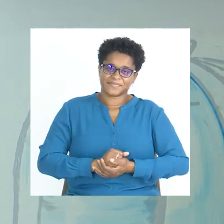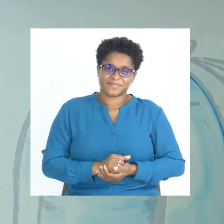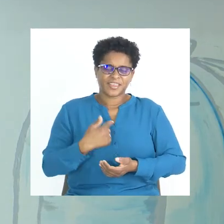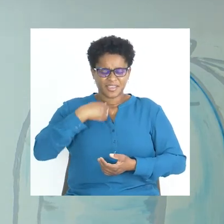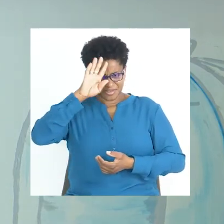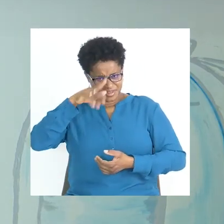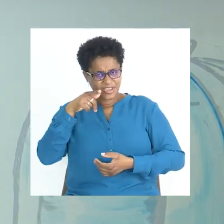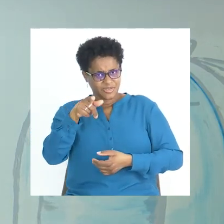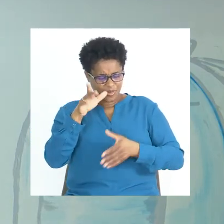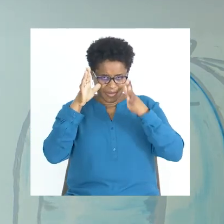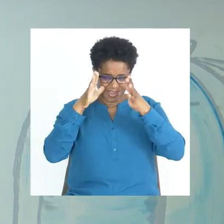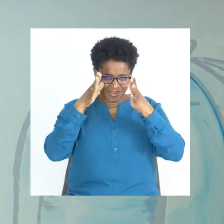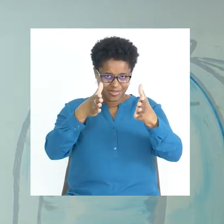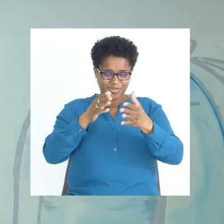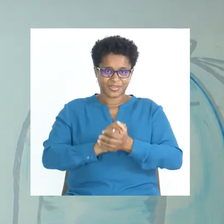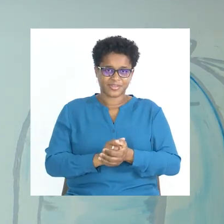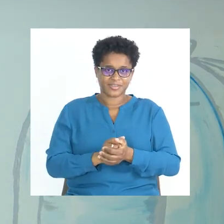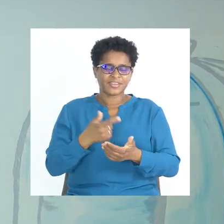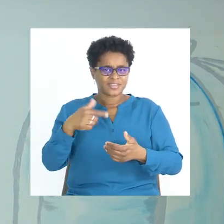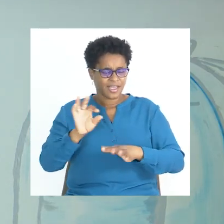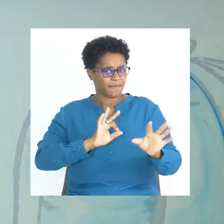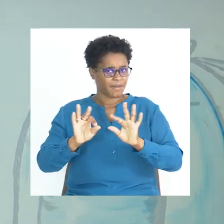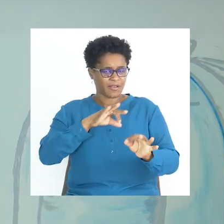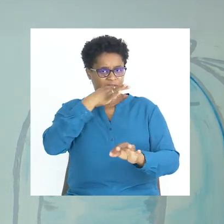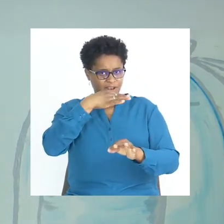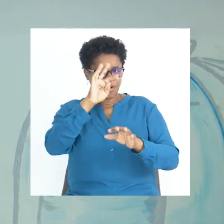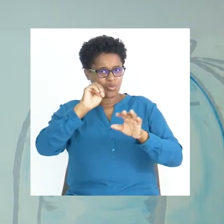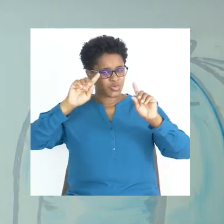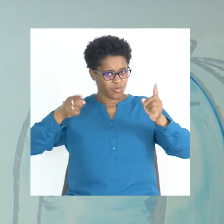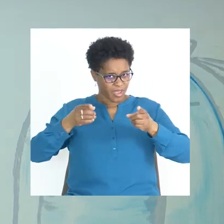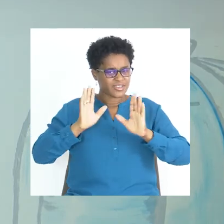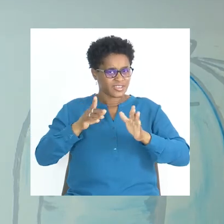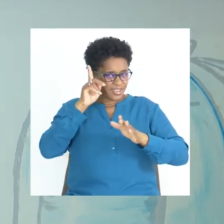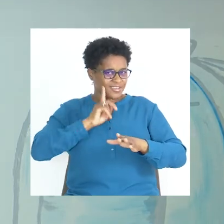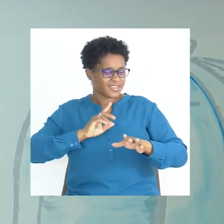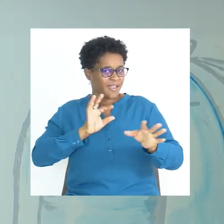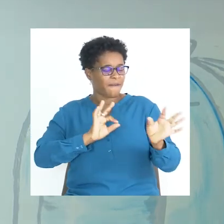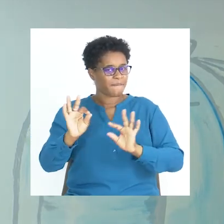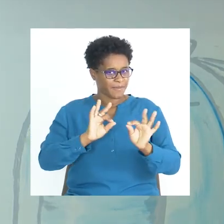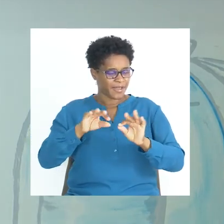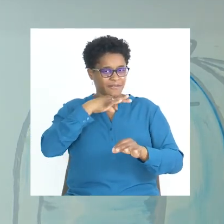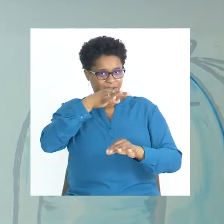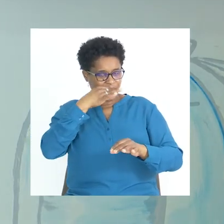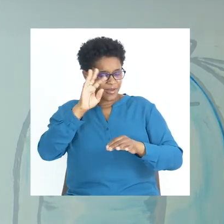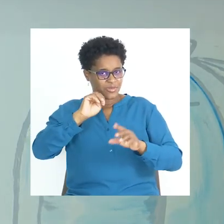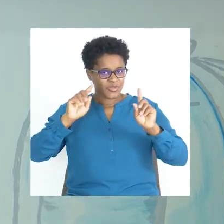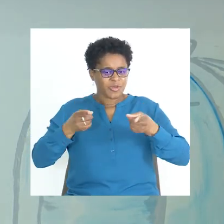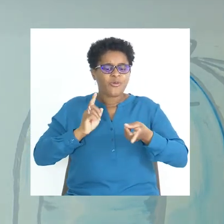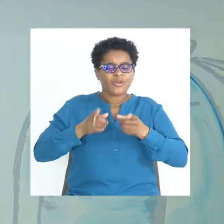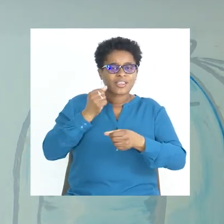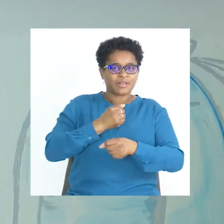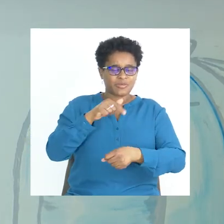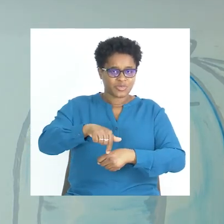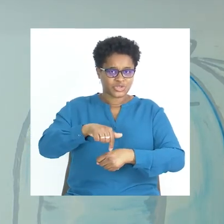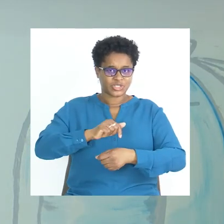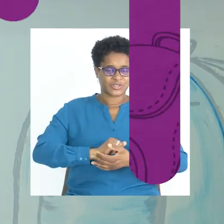Ok. Acredito que tu prestaste atenção. Então já estás preparado para dizer o sumário. Já estás preparada para dizer o sumário. O que é que foi